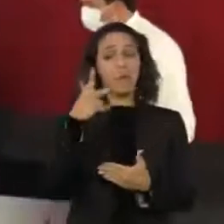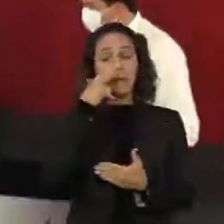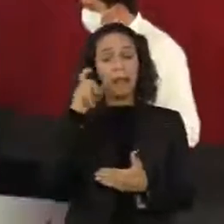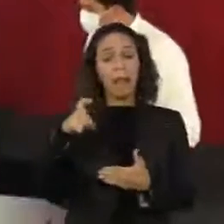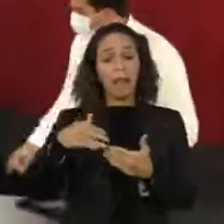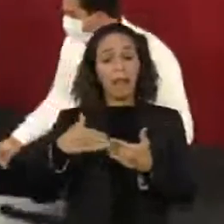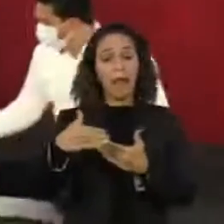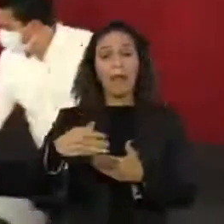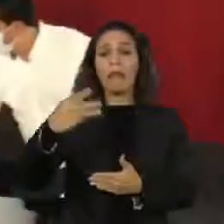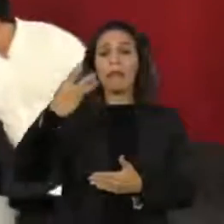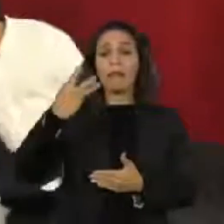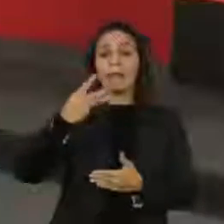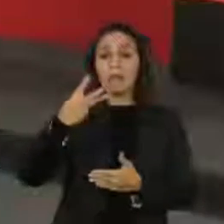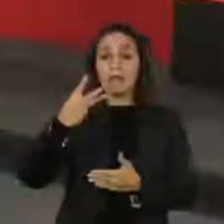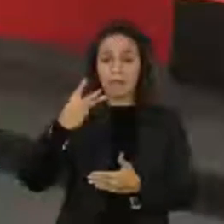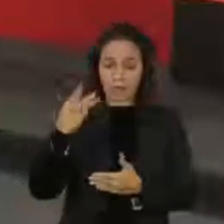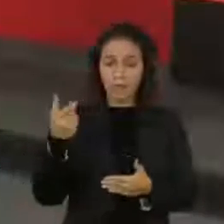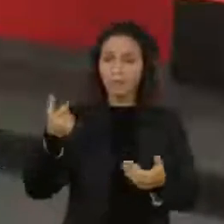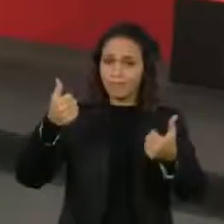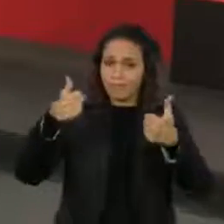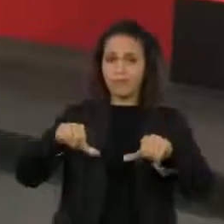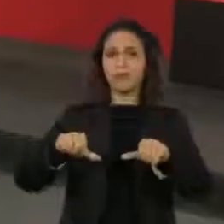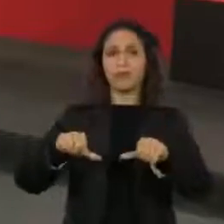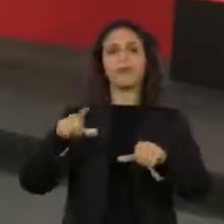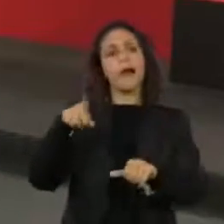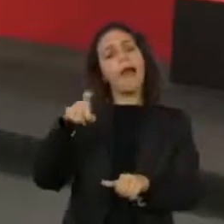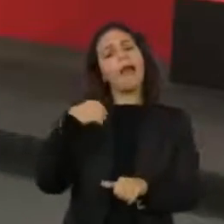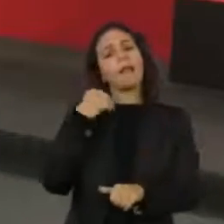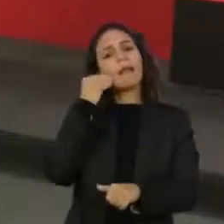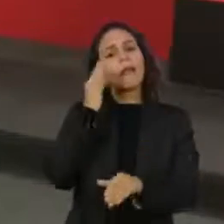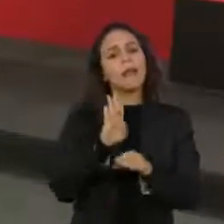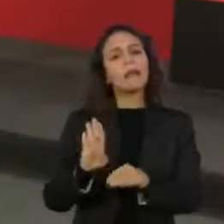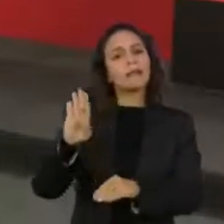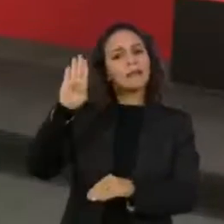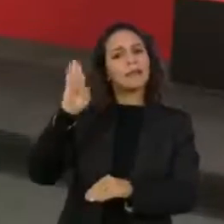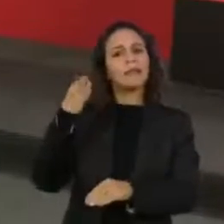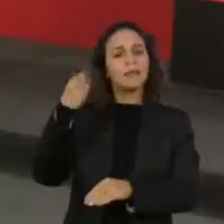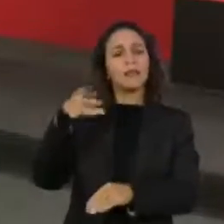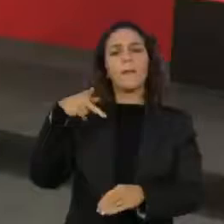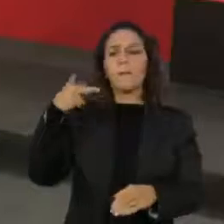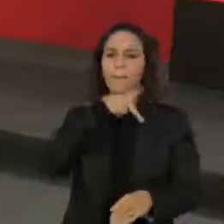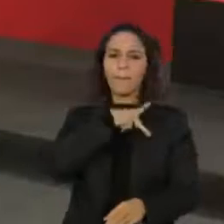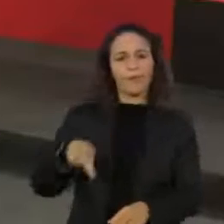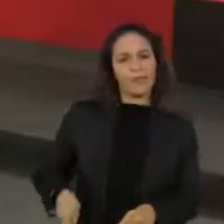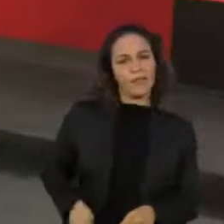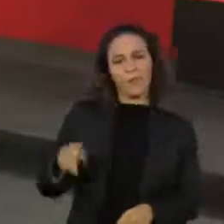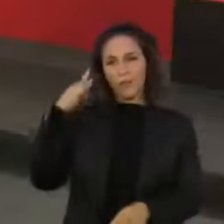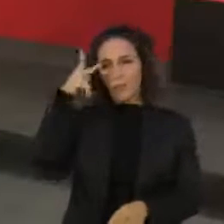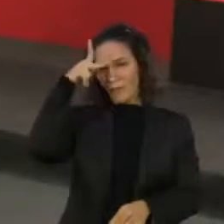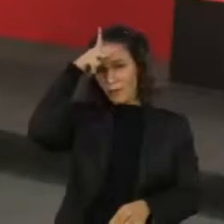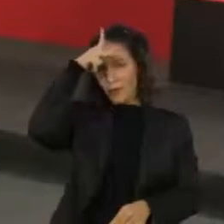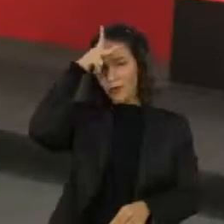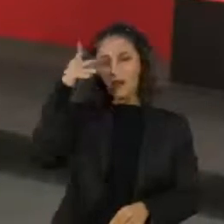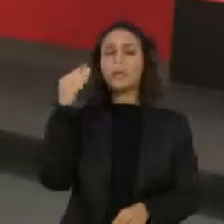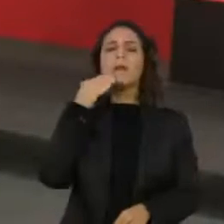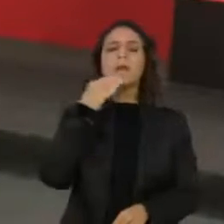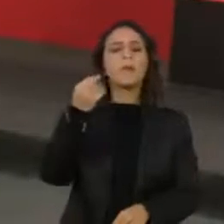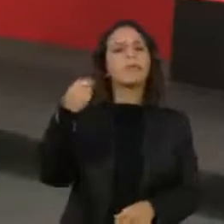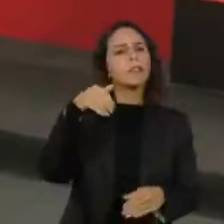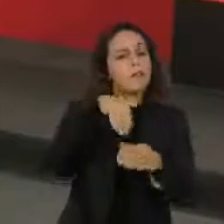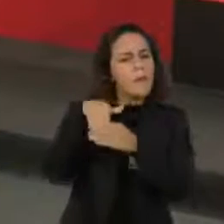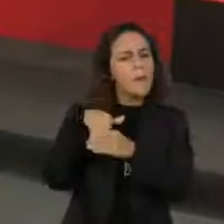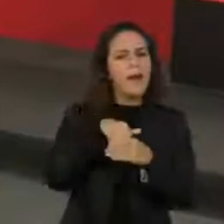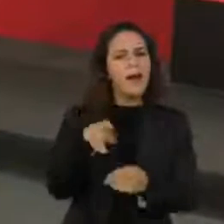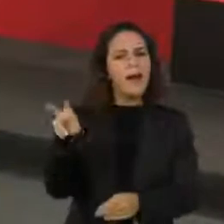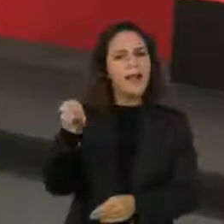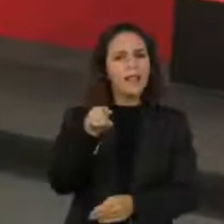derrotada Pela terceira vez a candidata conservadora a presidência do peruca e com fujimori pediu às autoridades eleitorais que investir em cerca